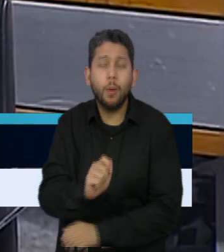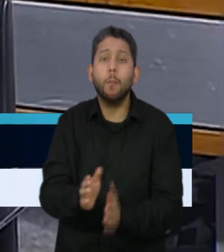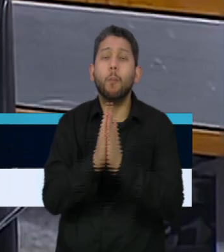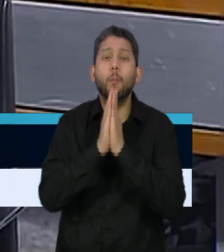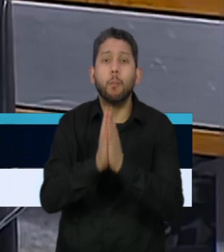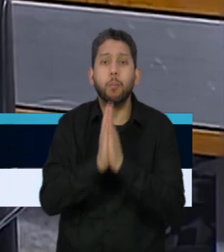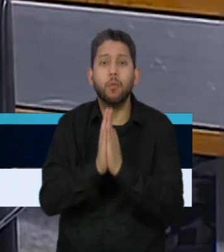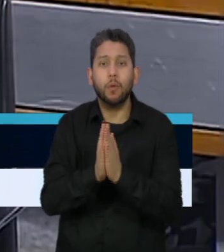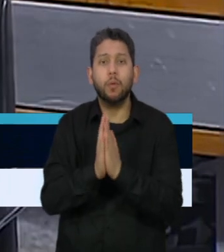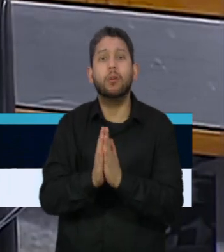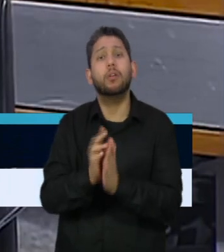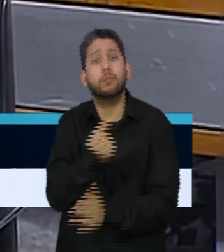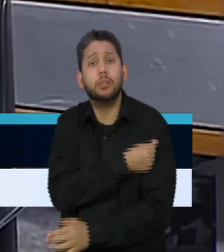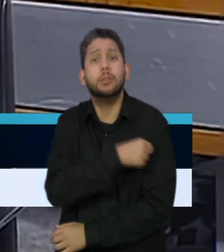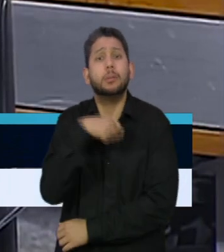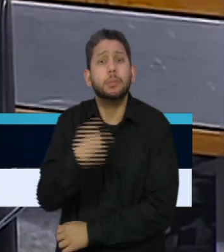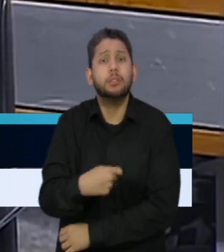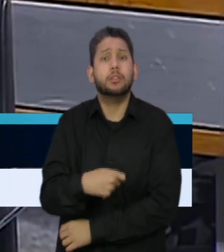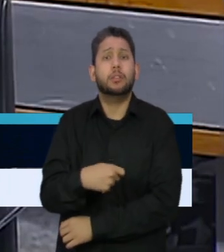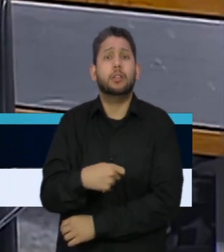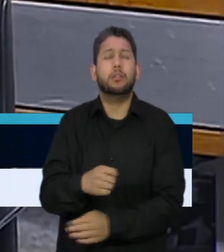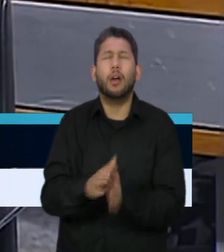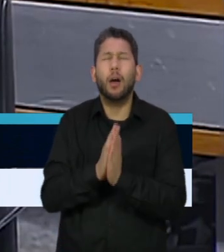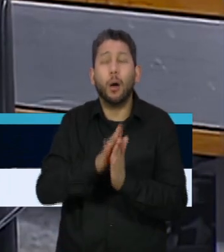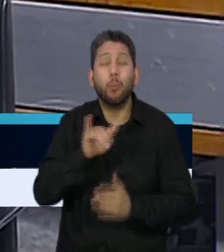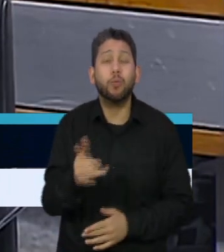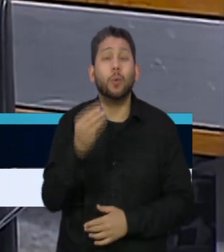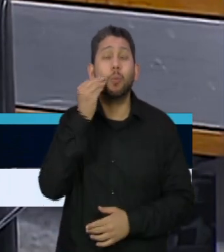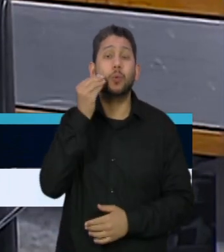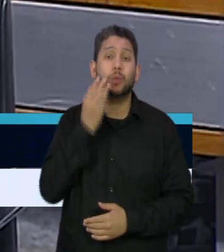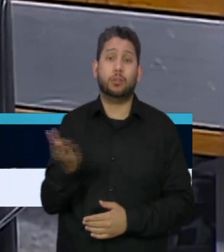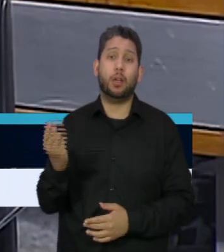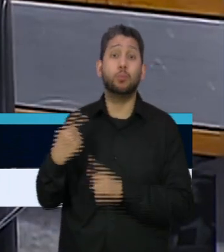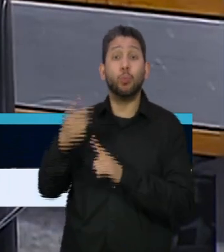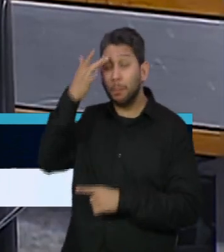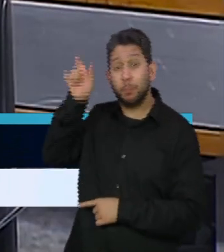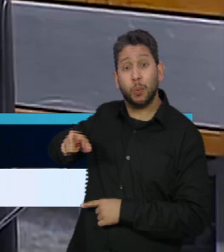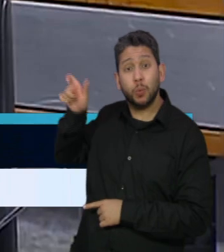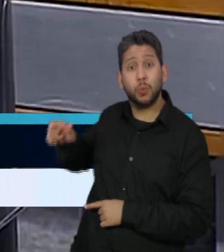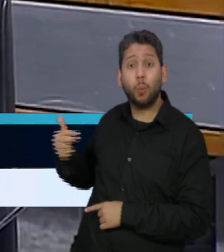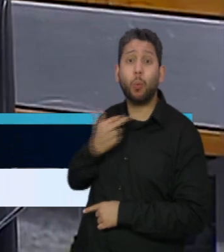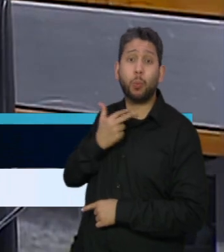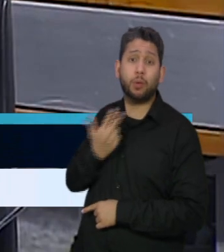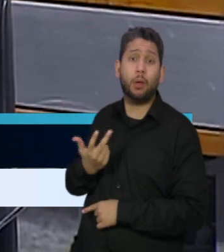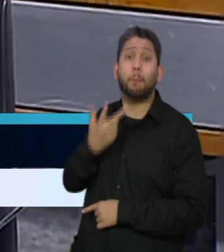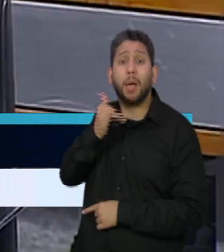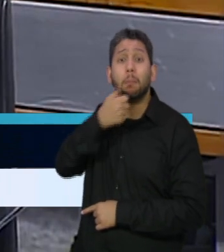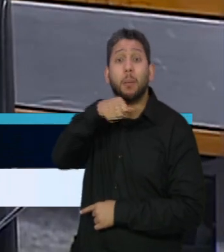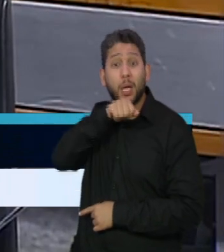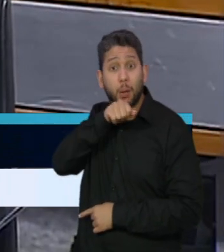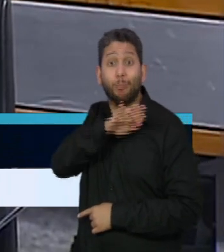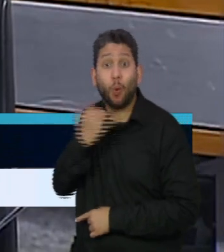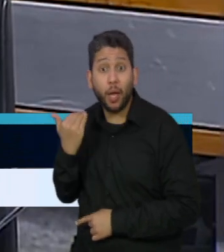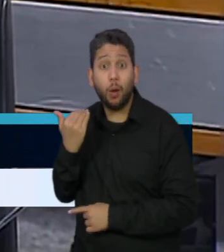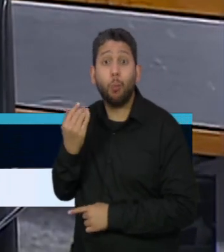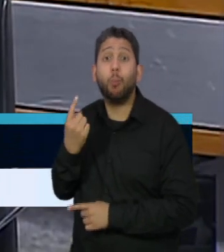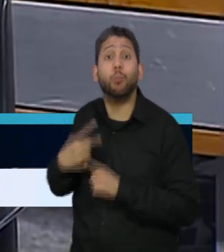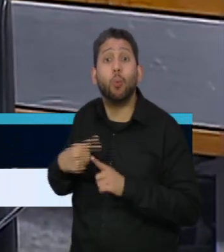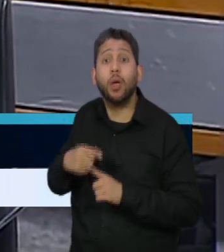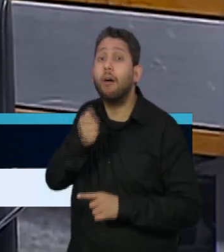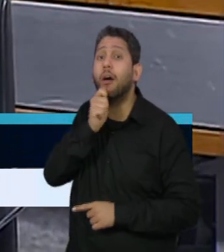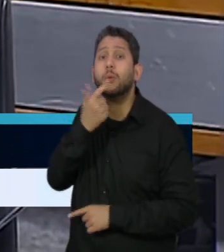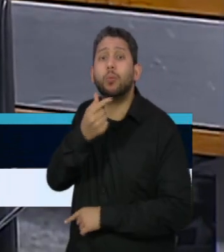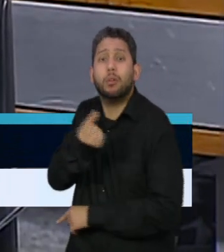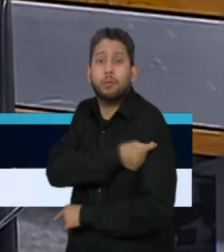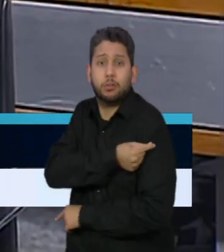a vacina, por favor. Aproveite essa oportunidade. Meus pais não tiveram essa oportunidade e